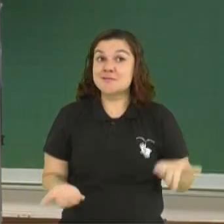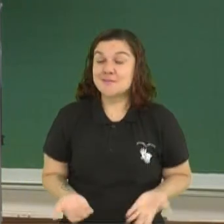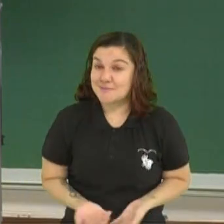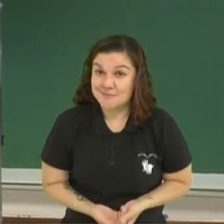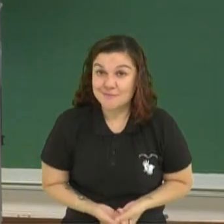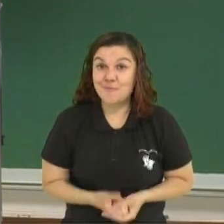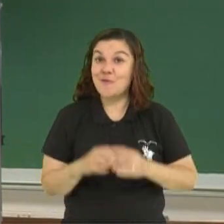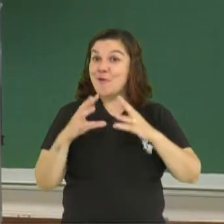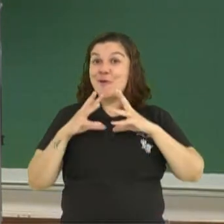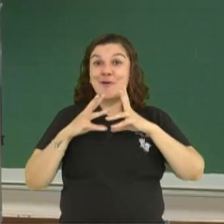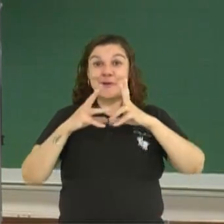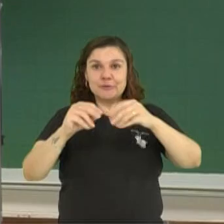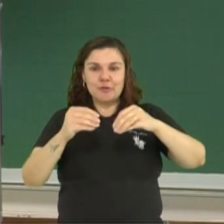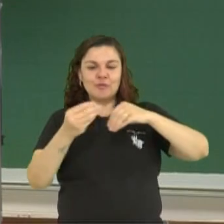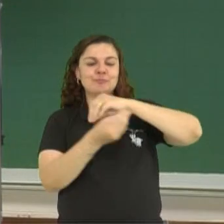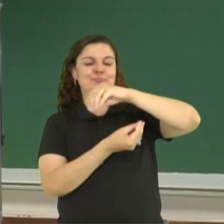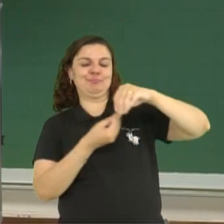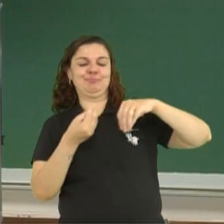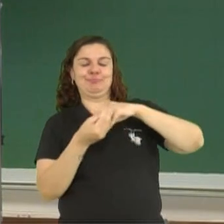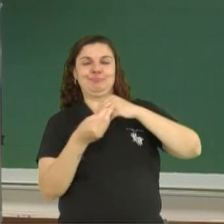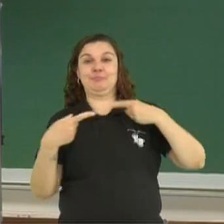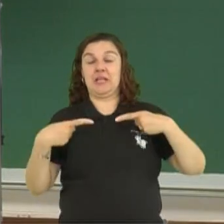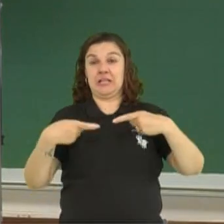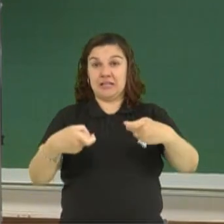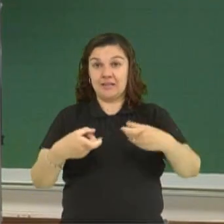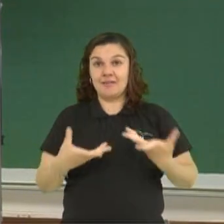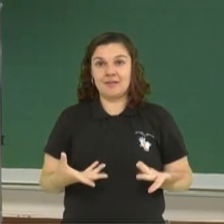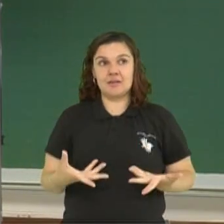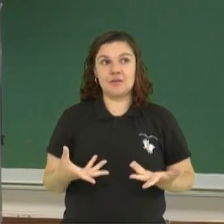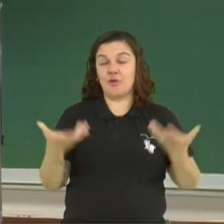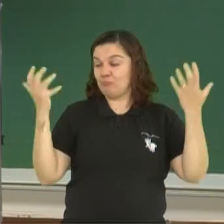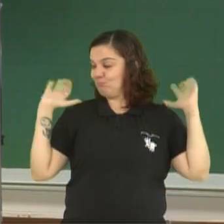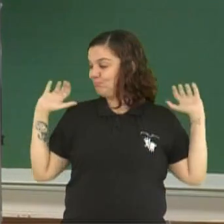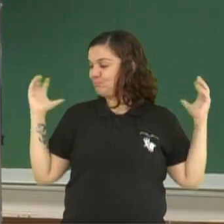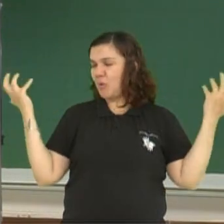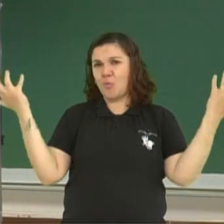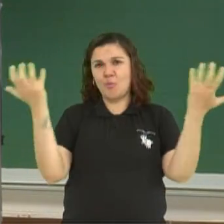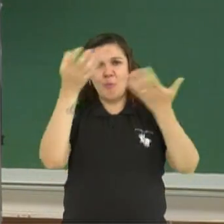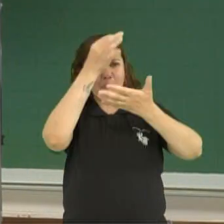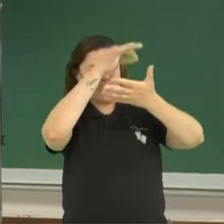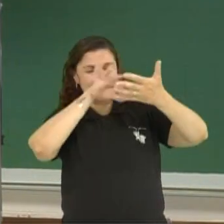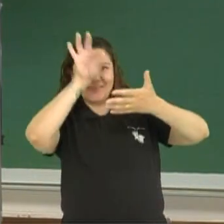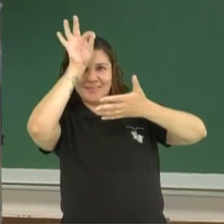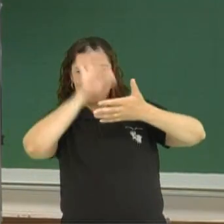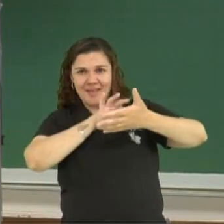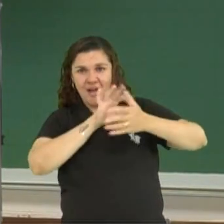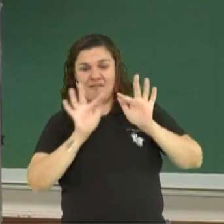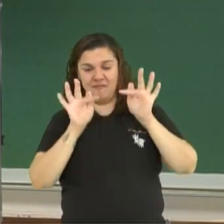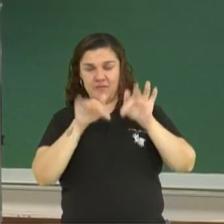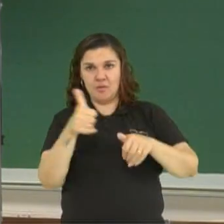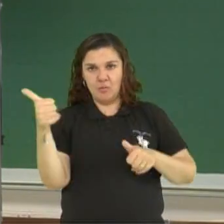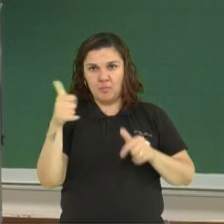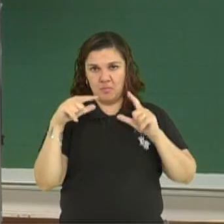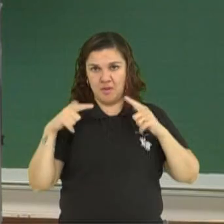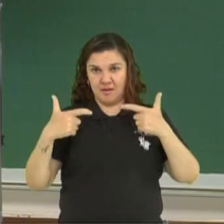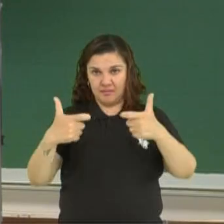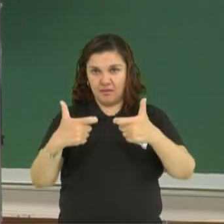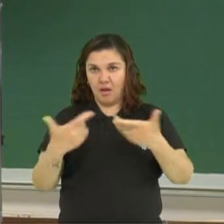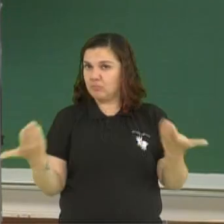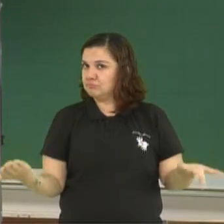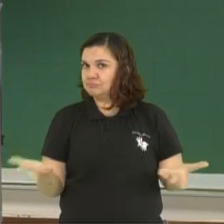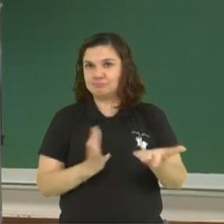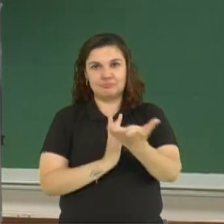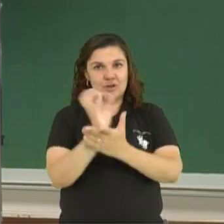Todo mundo se envolveu naquela guerra. Ou seja, aquelas paisagens maravilhosas que eram pintadas, depois da Primeira Guerra, lá em 1918,